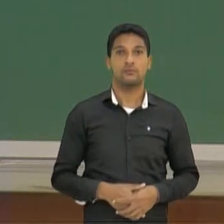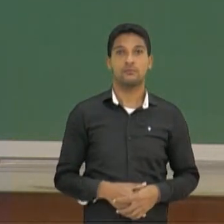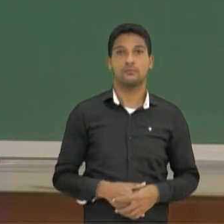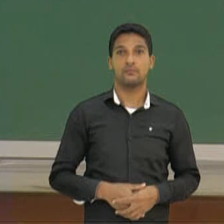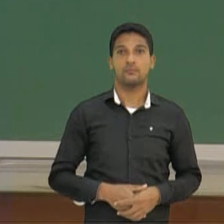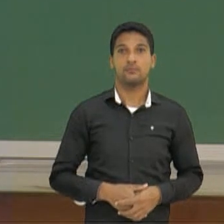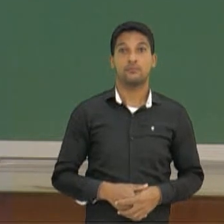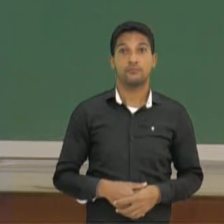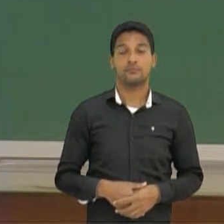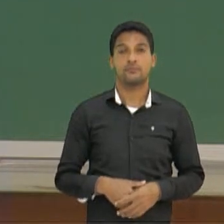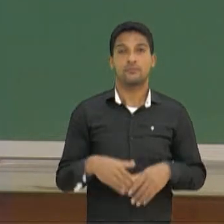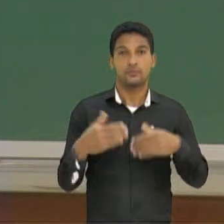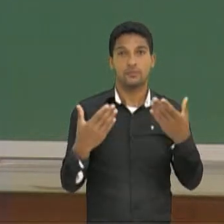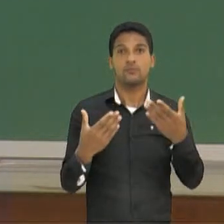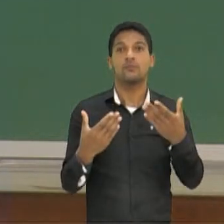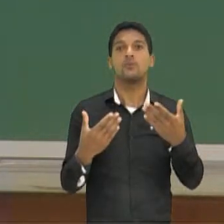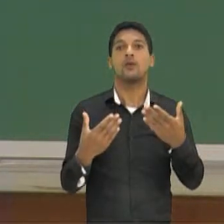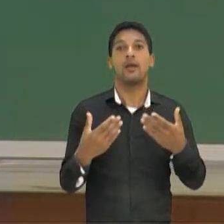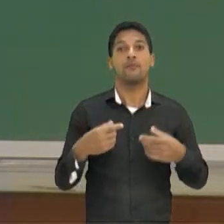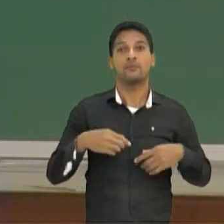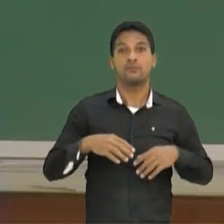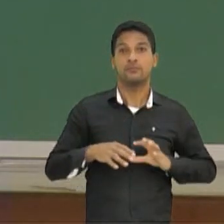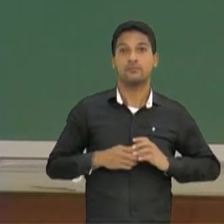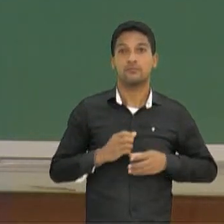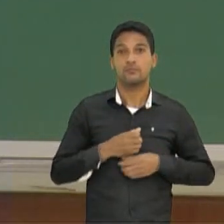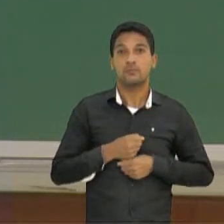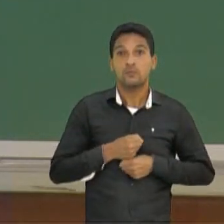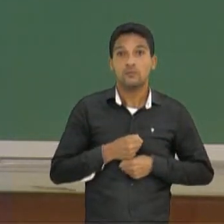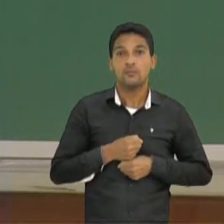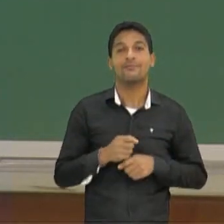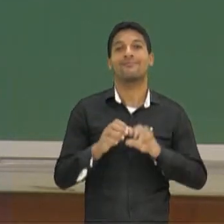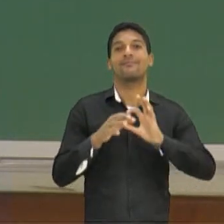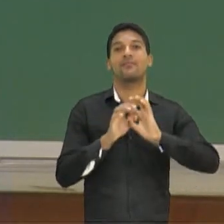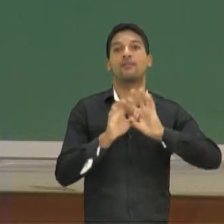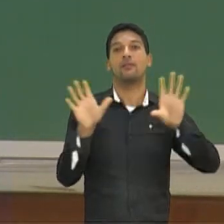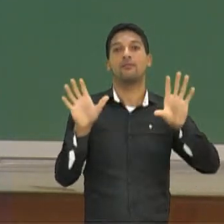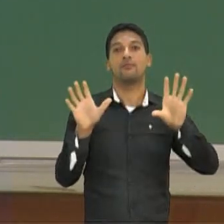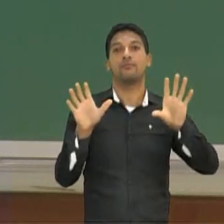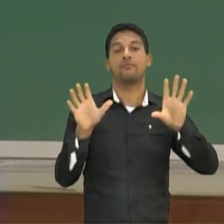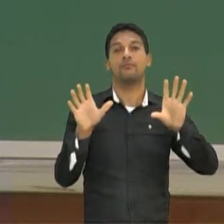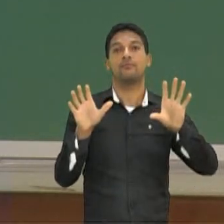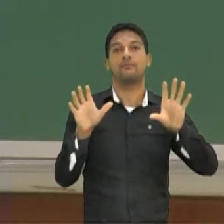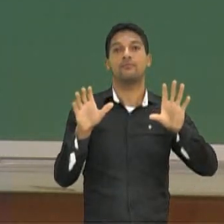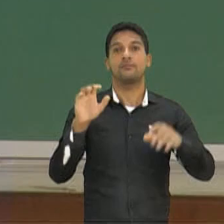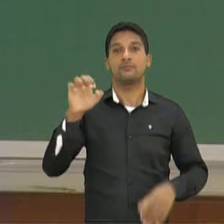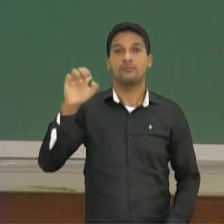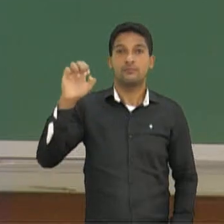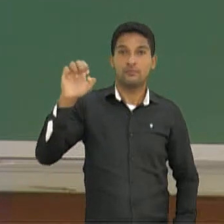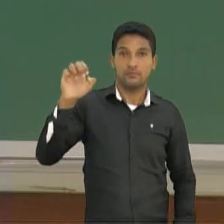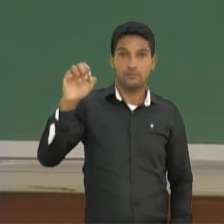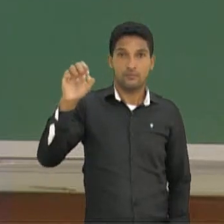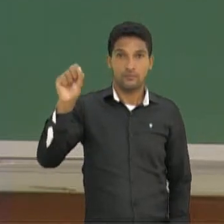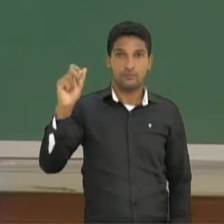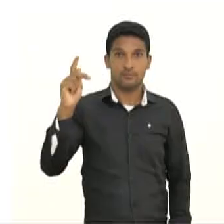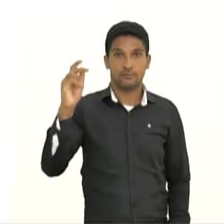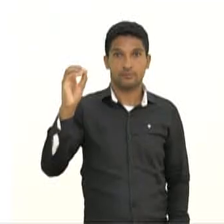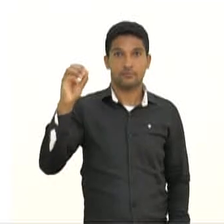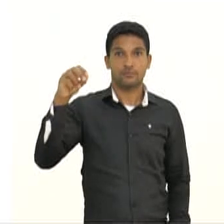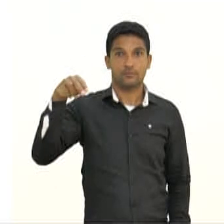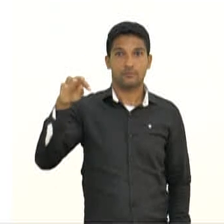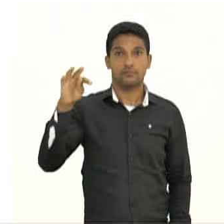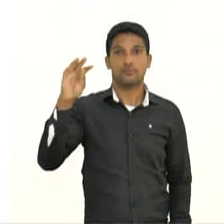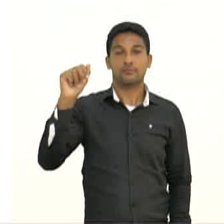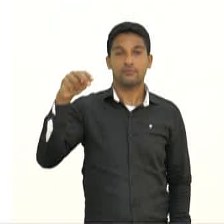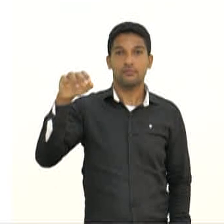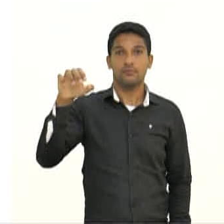questão da improvisação surge muito a espontaneidade. Né? Então, a espontaneidade é um momento de liberdade pessoal, quando estamos diante de situações,